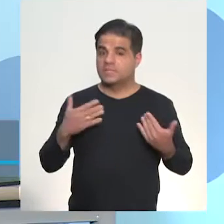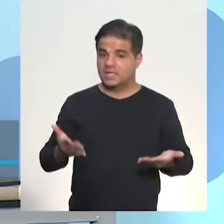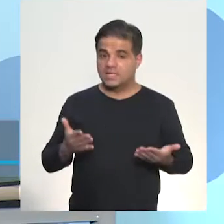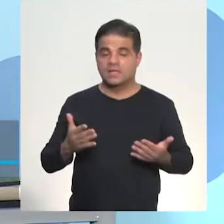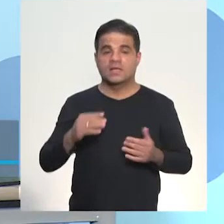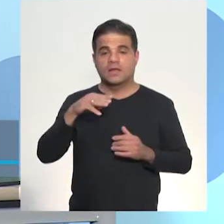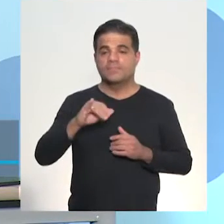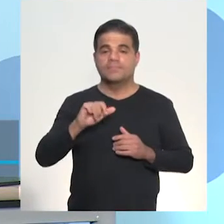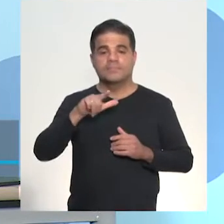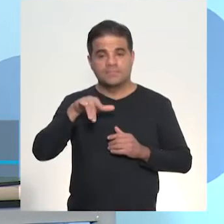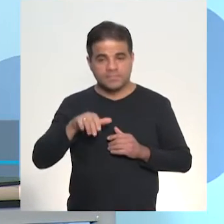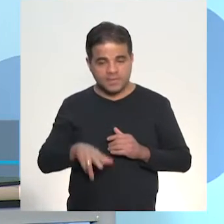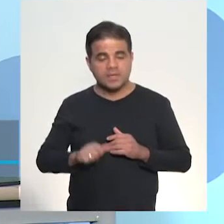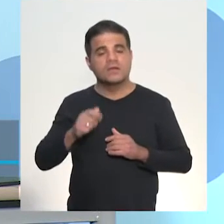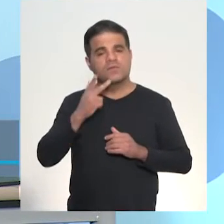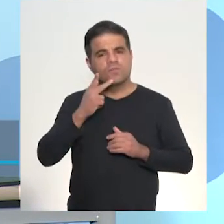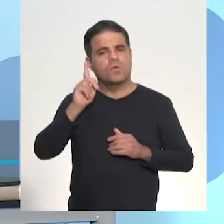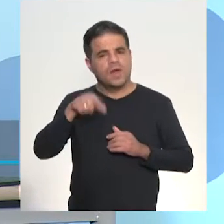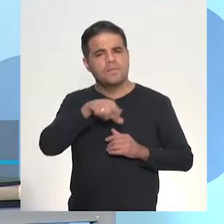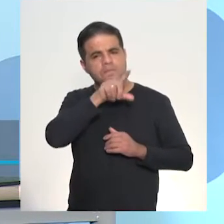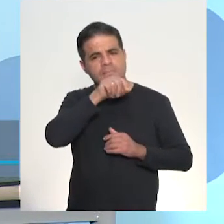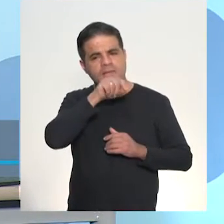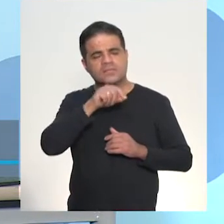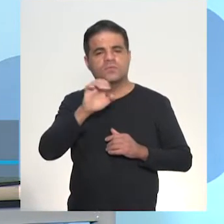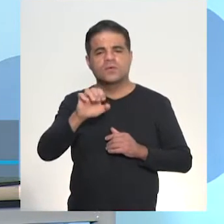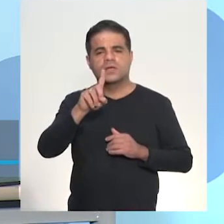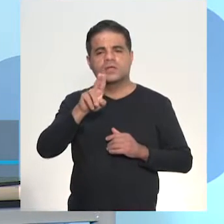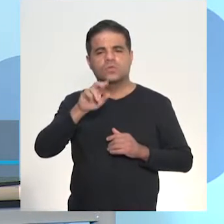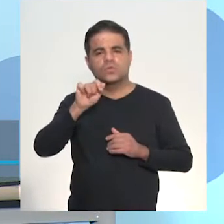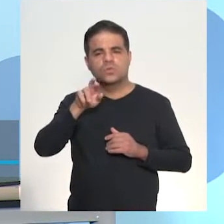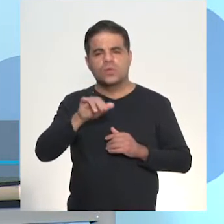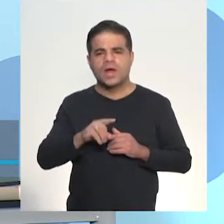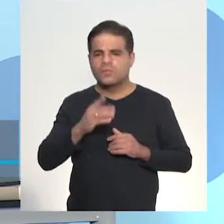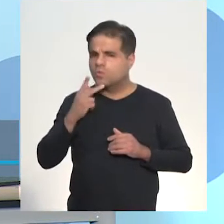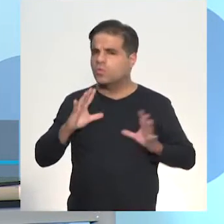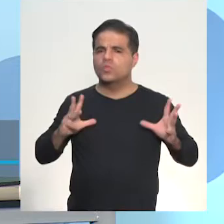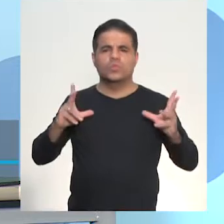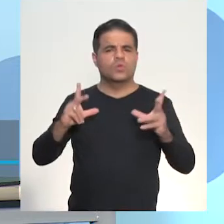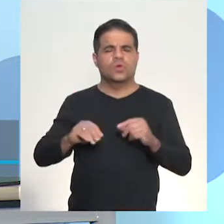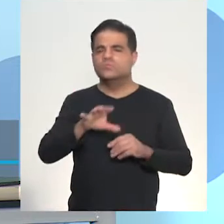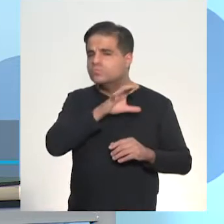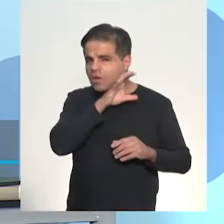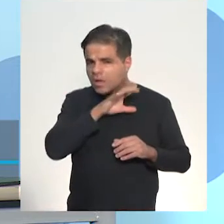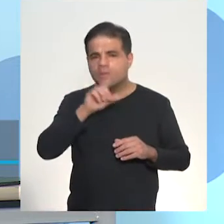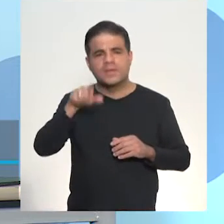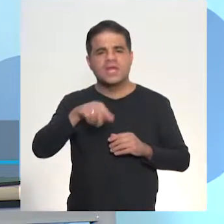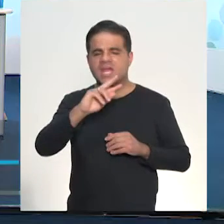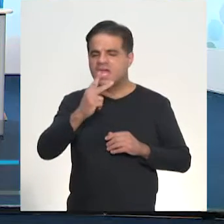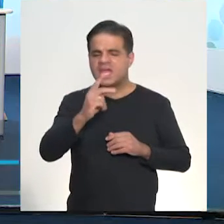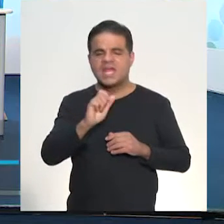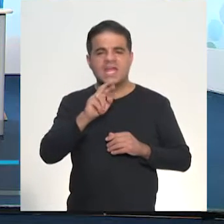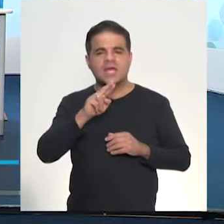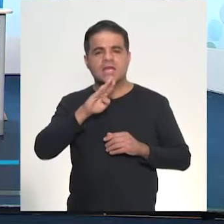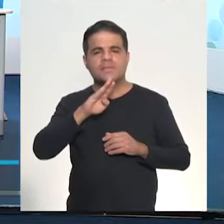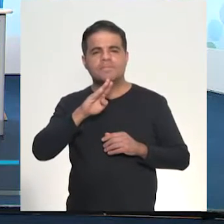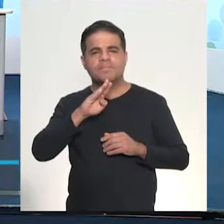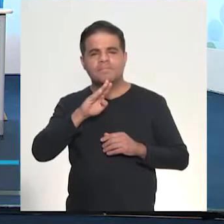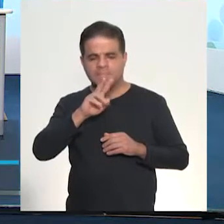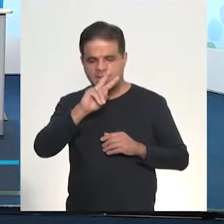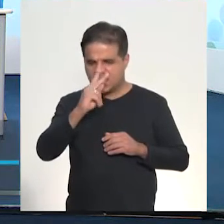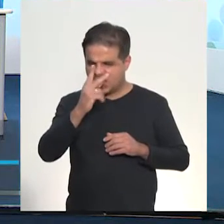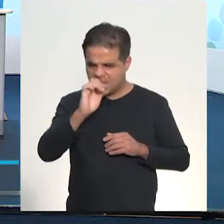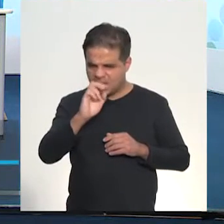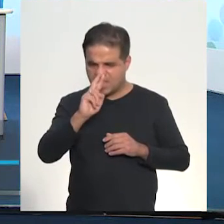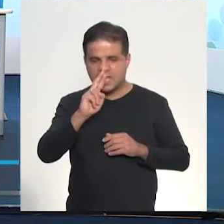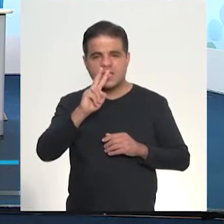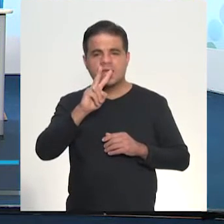a Milene também foi de pássaro. Aí o Eduardo já foi mais. Ele falou todos os animais herbívoros. Todos os animais É, herbívoros. foram só